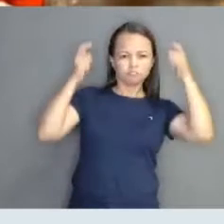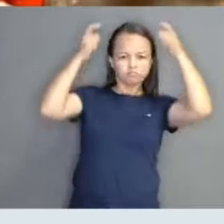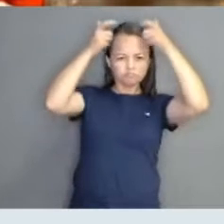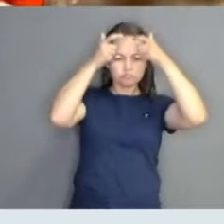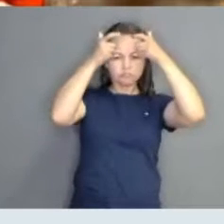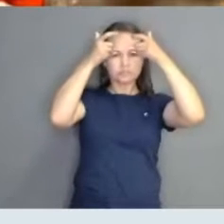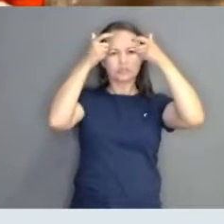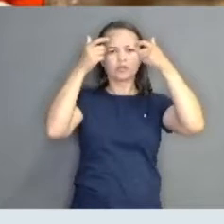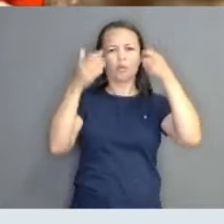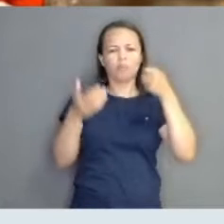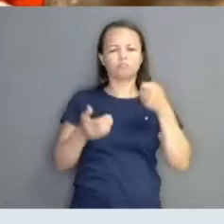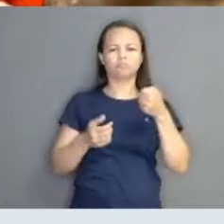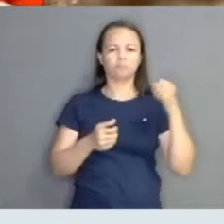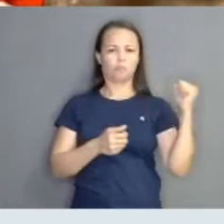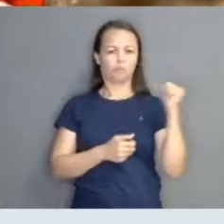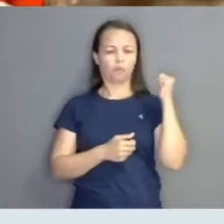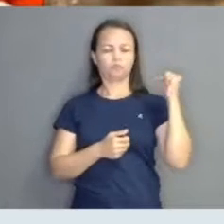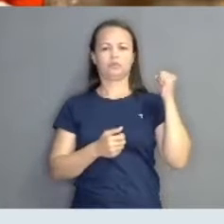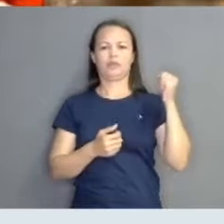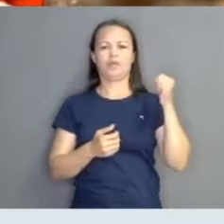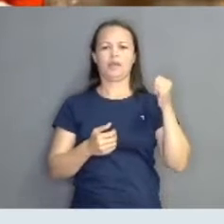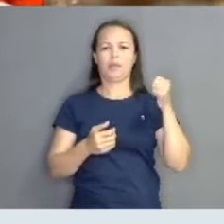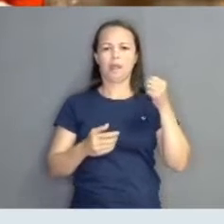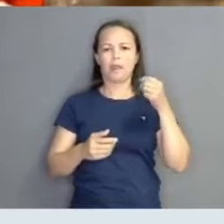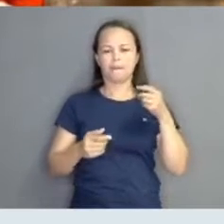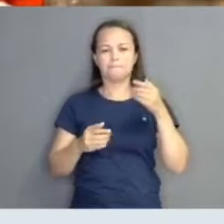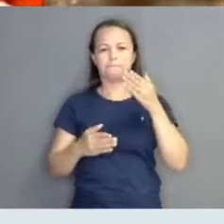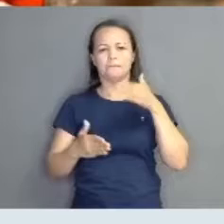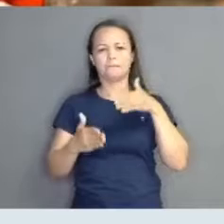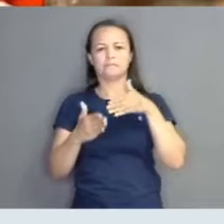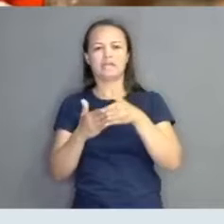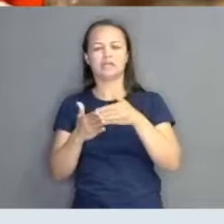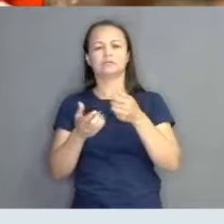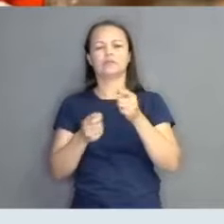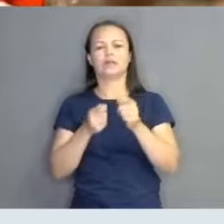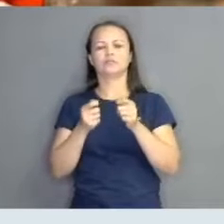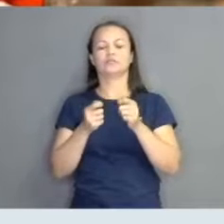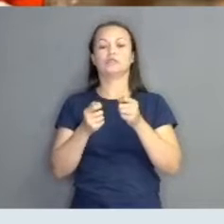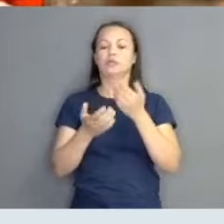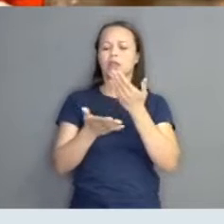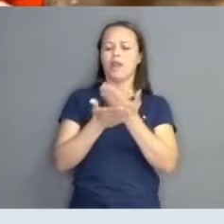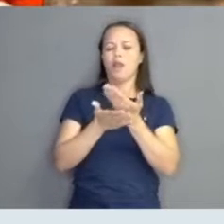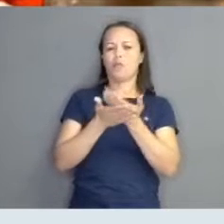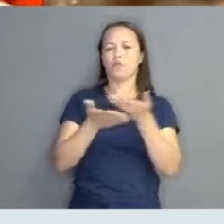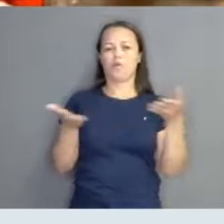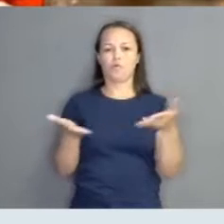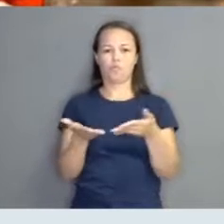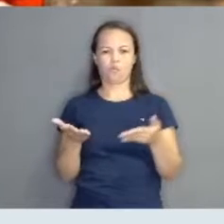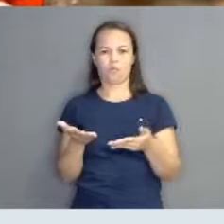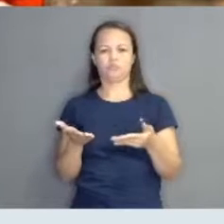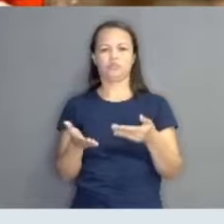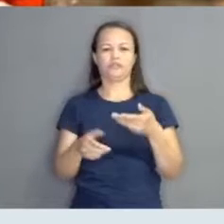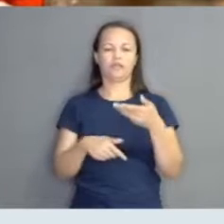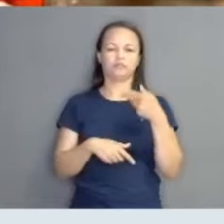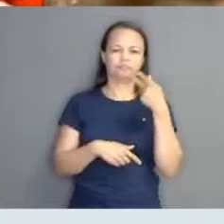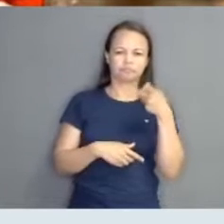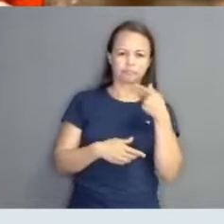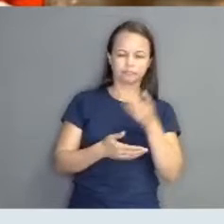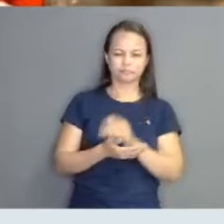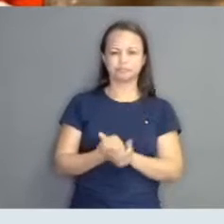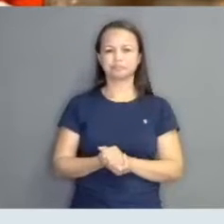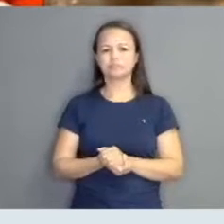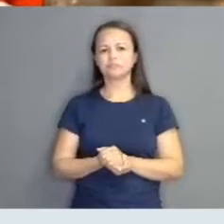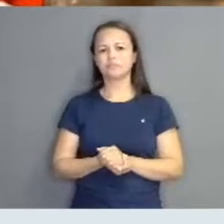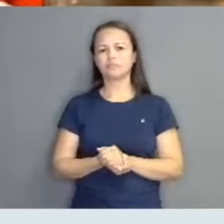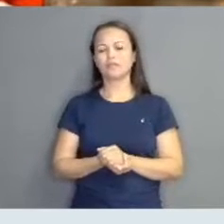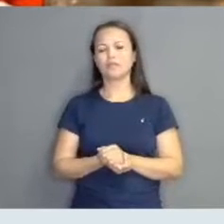limitados. E é justamente esse ponto que a aula de hoje vai tratar. Aqui na introdução tem